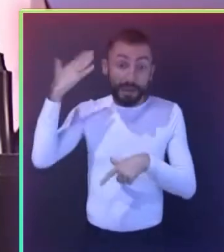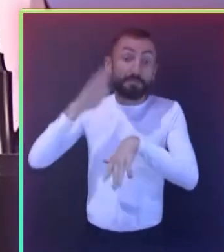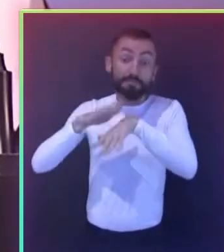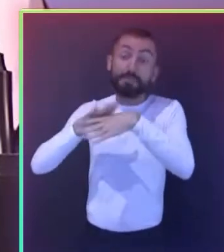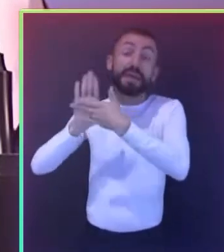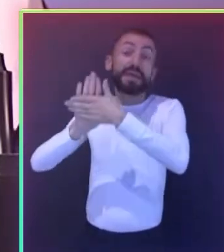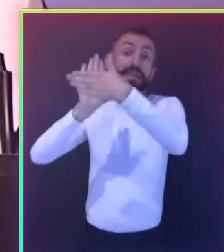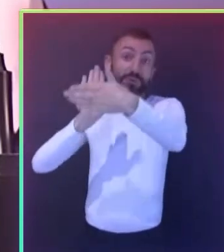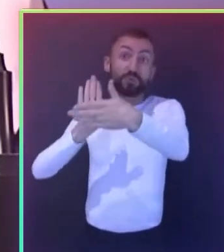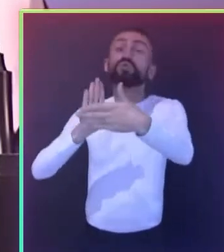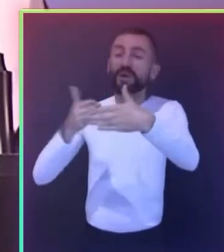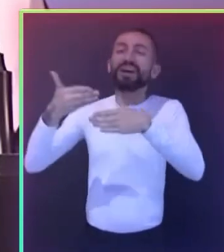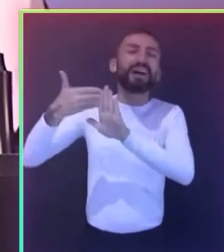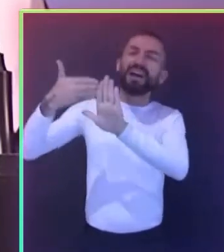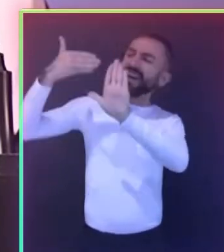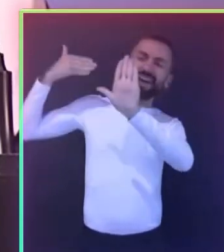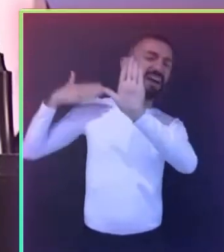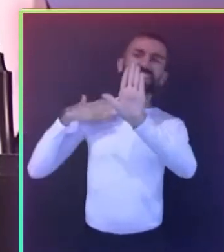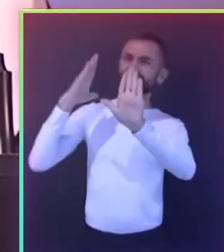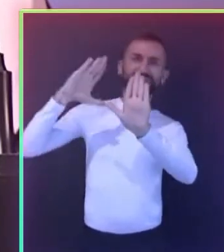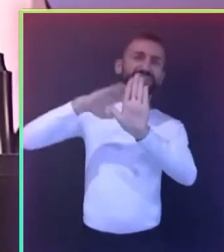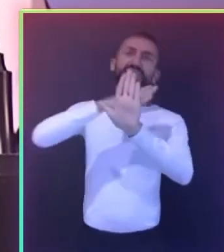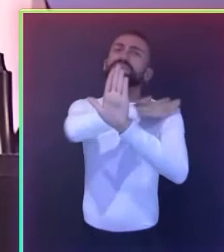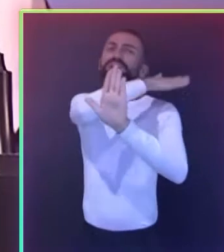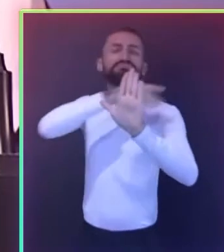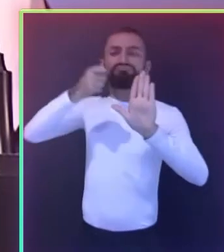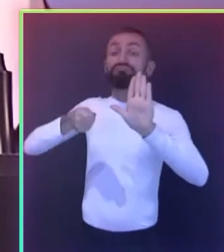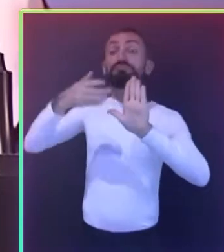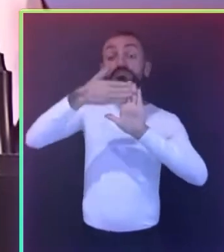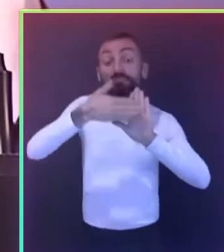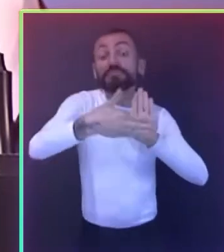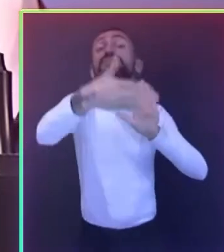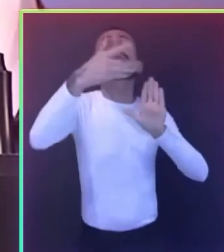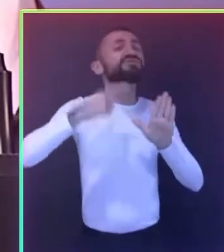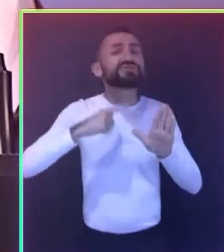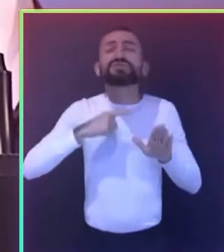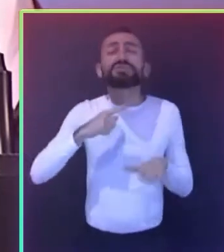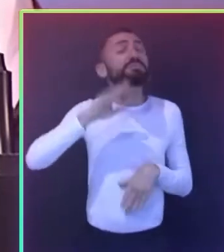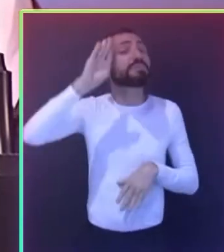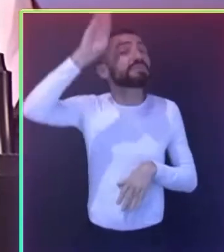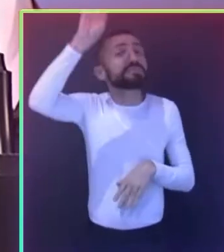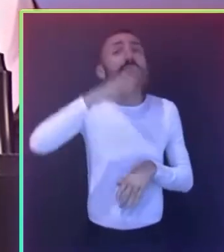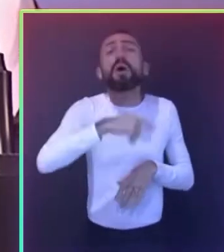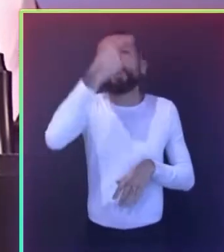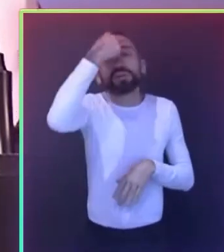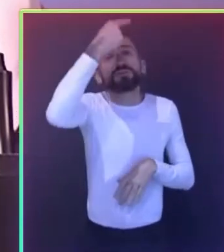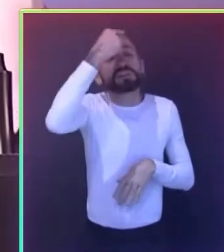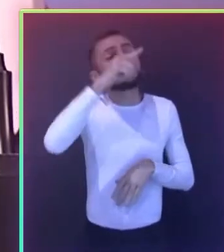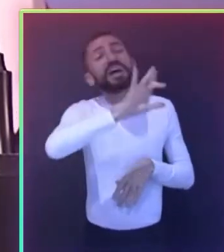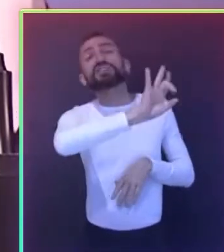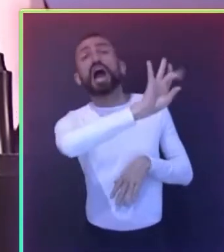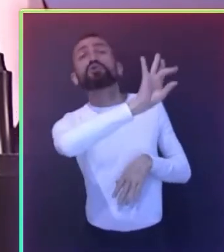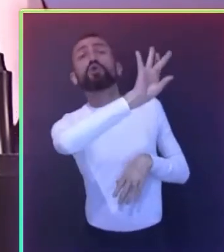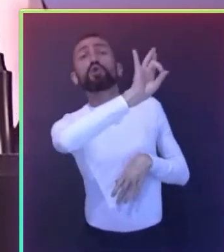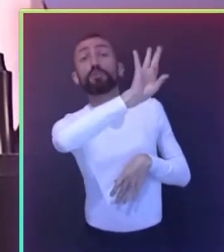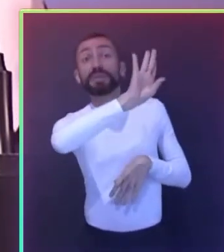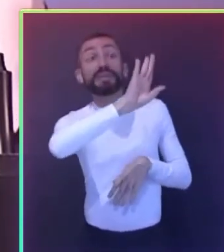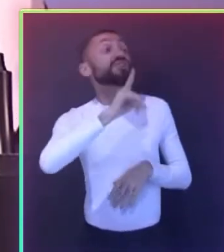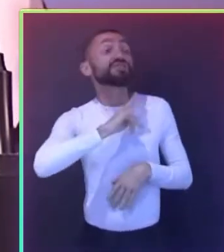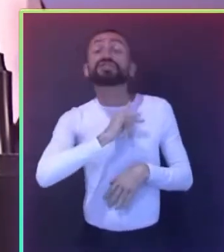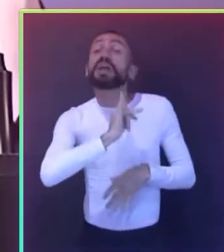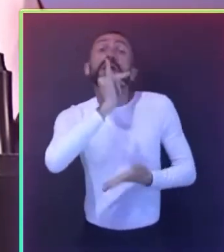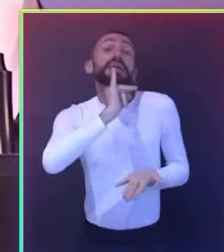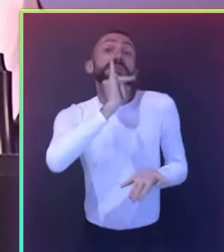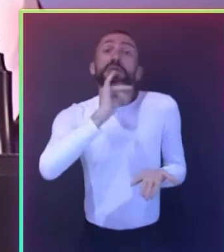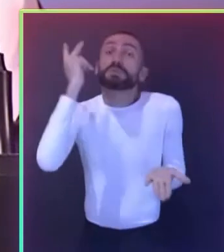democrático é inegável entre tantos cito autonomia universitária e seu modelo inpa em São Paulo